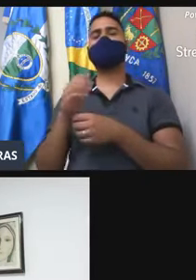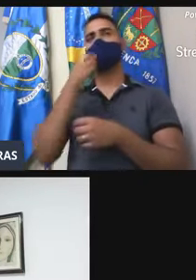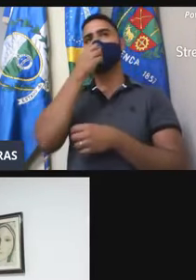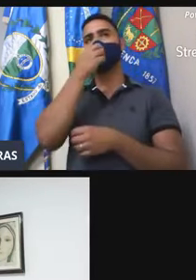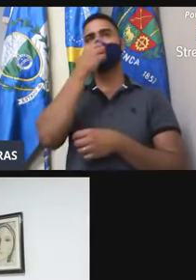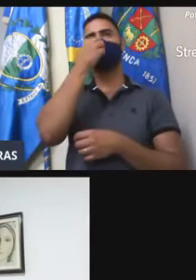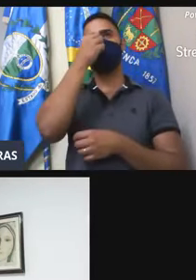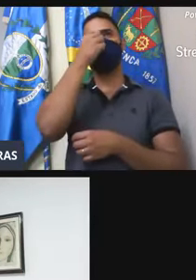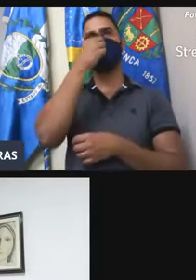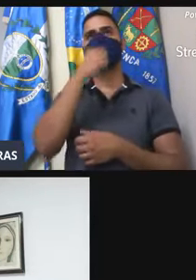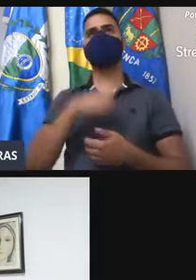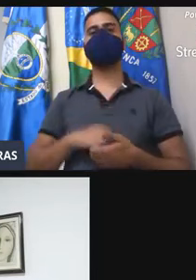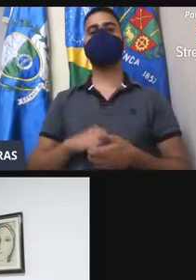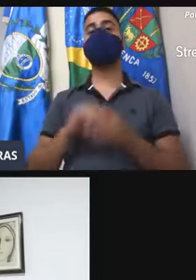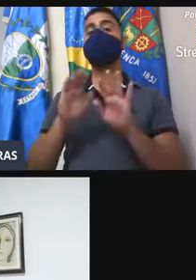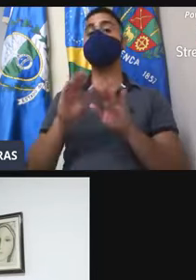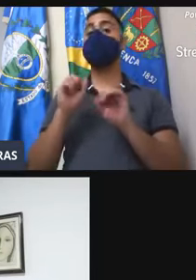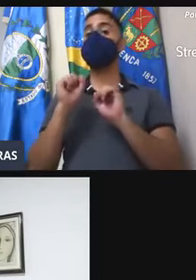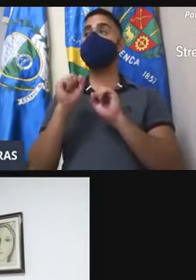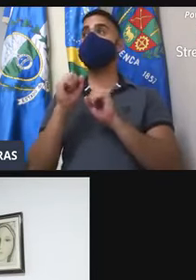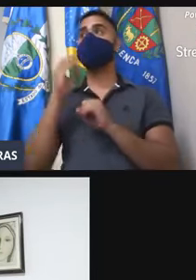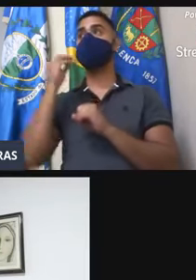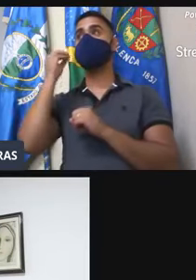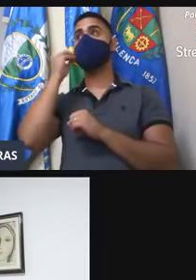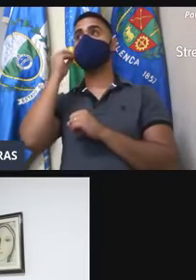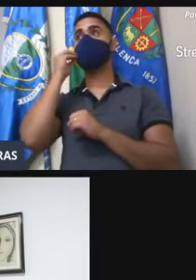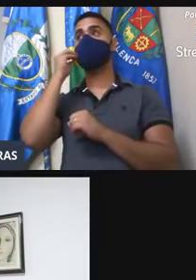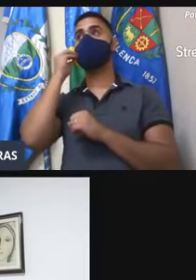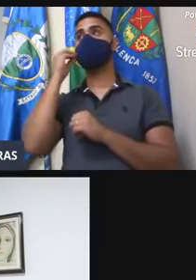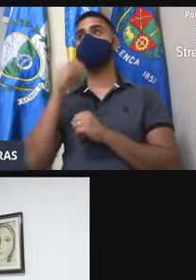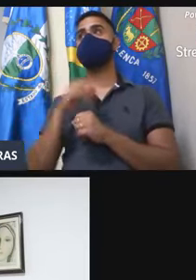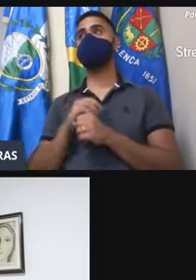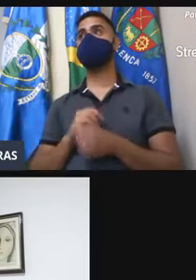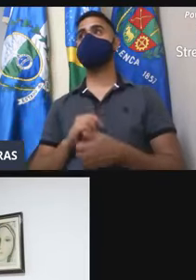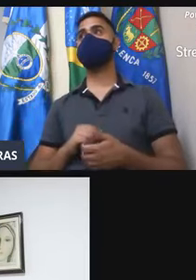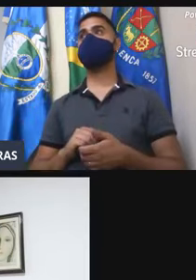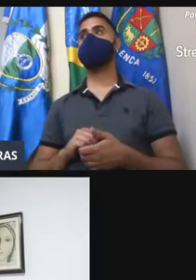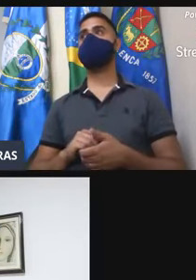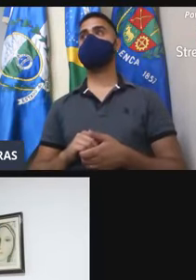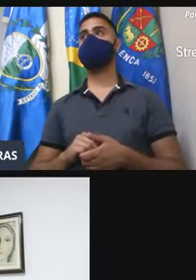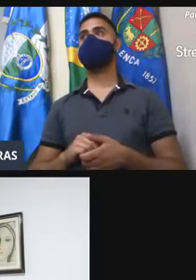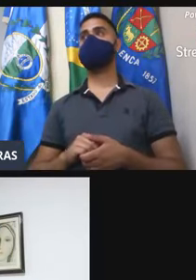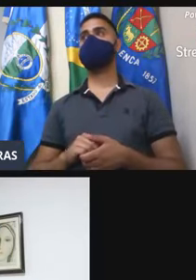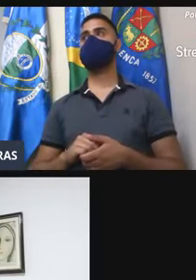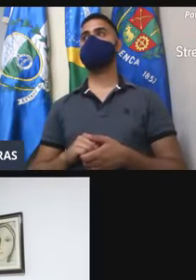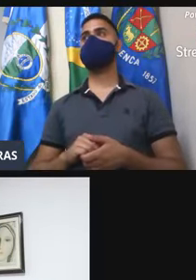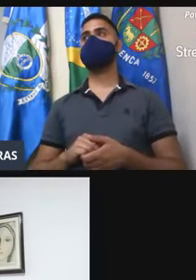Entendeu, vereador? Mas a gente pode estar buscando, sentando com a secretária.